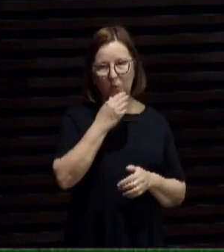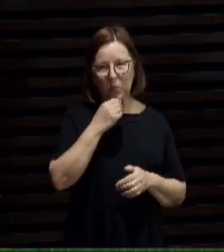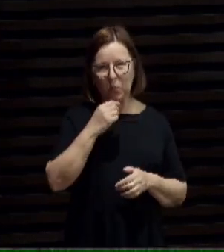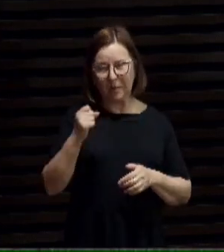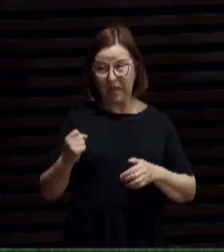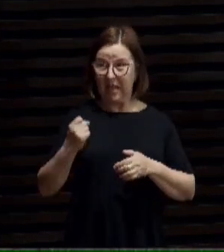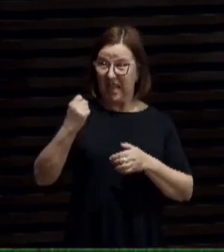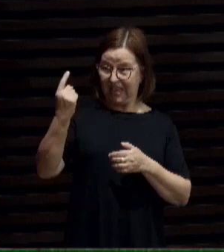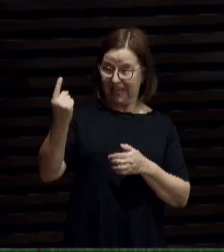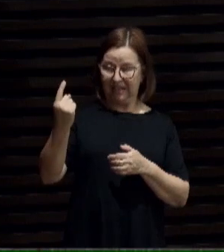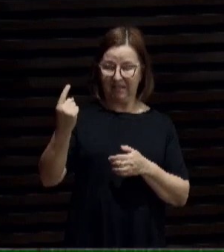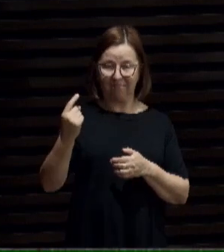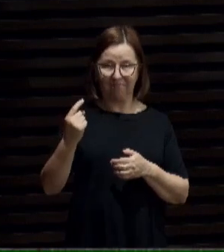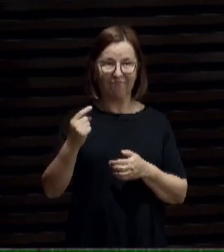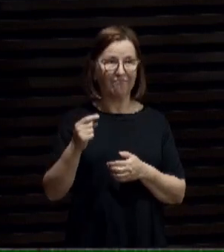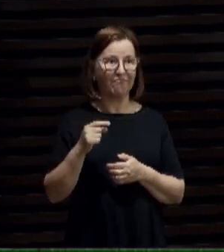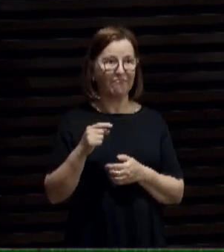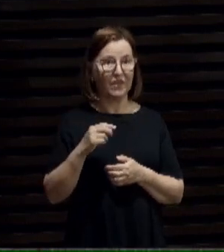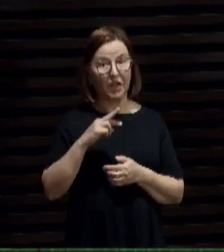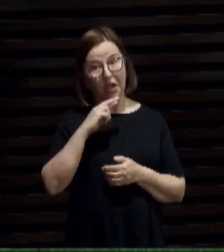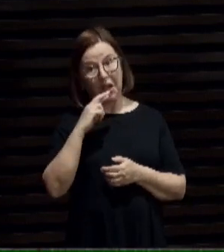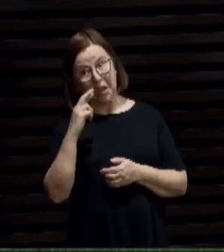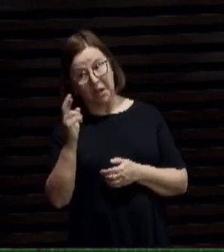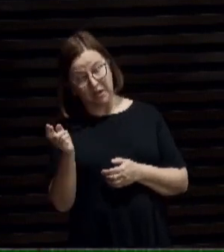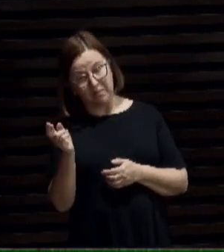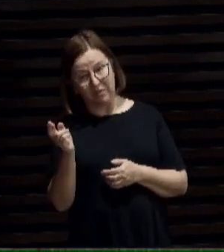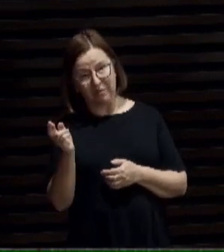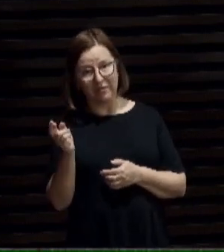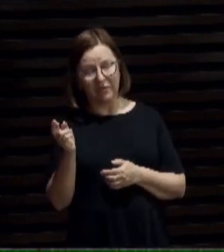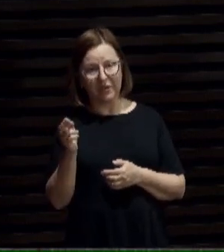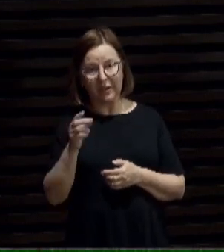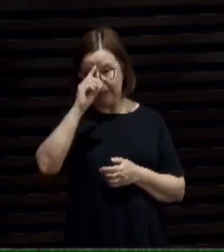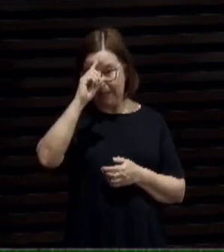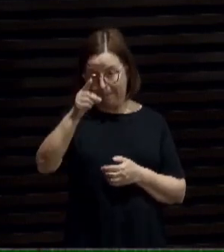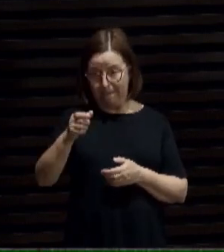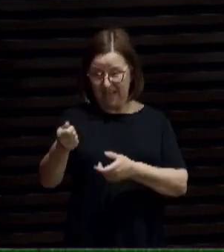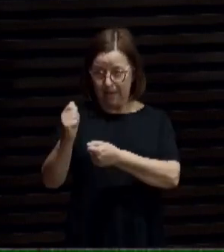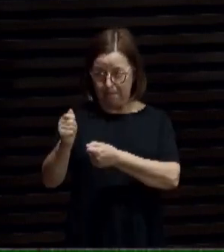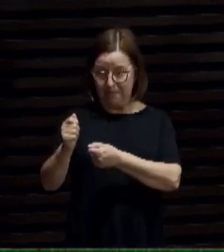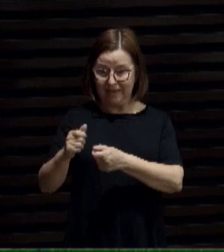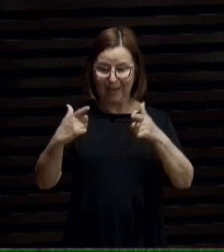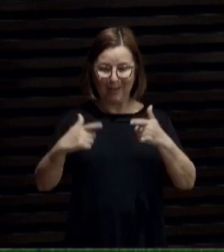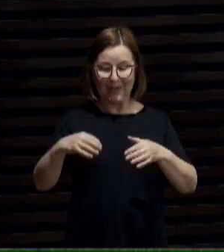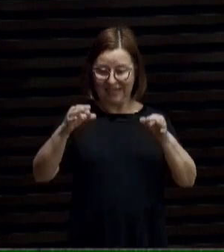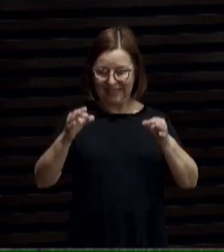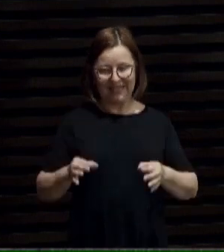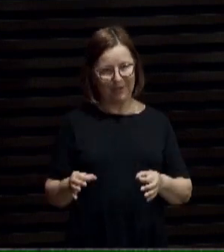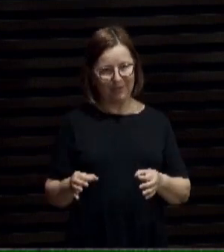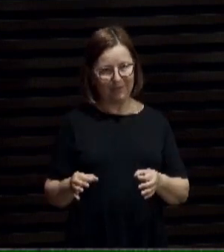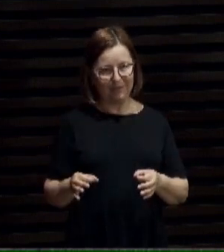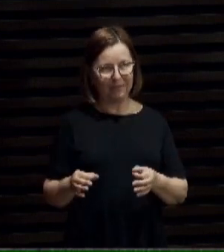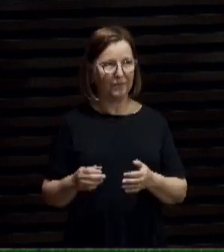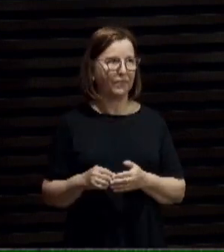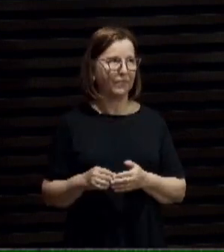provoca uma resposta e dá a eles uma condição para pescar no lugar certo. Eles creram